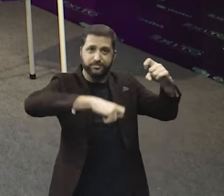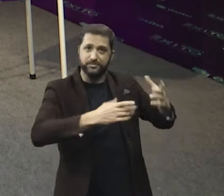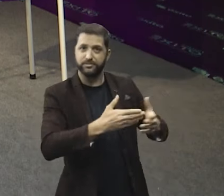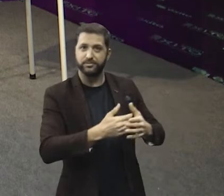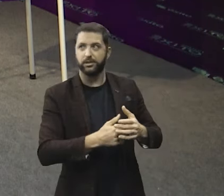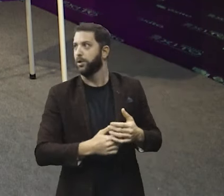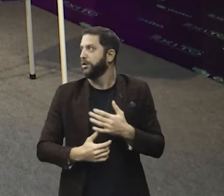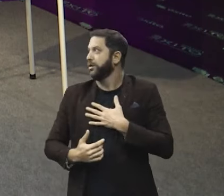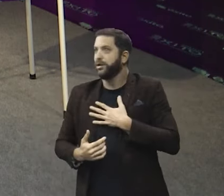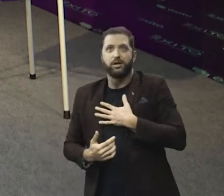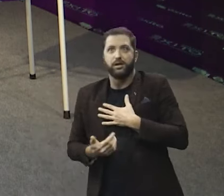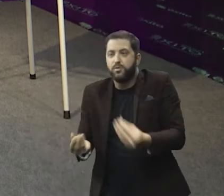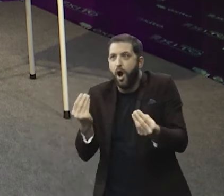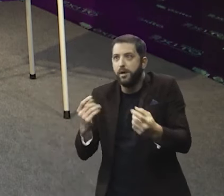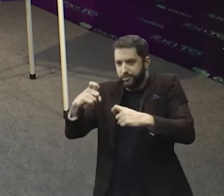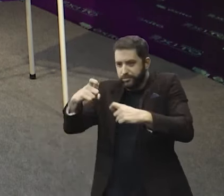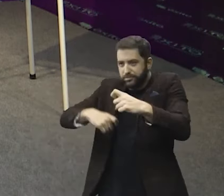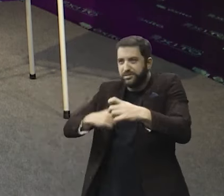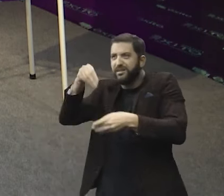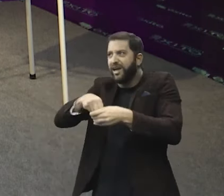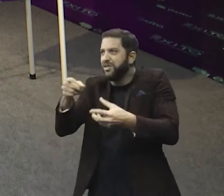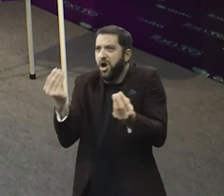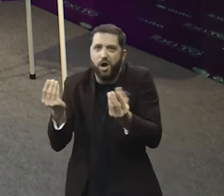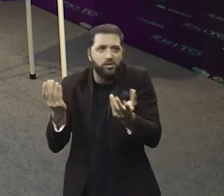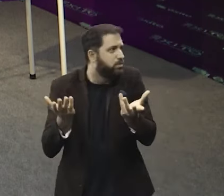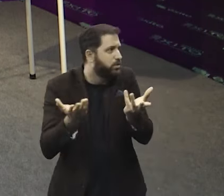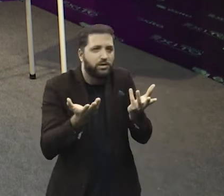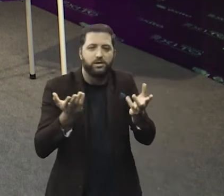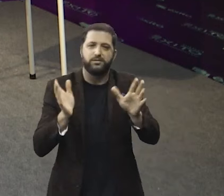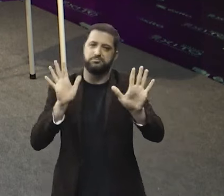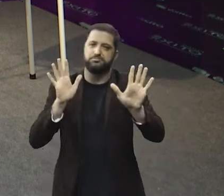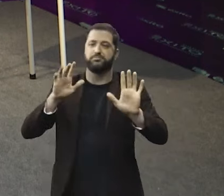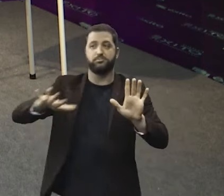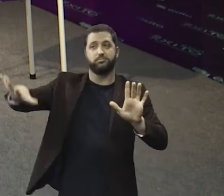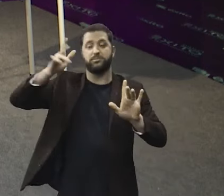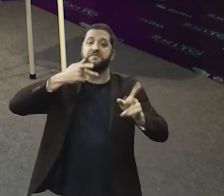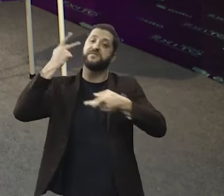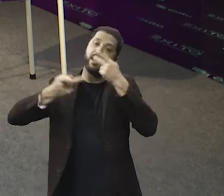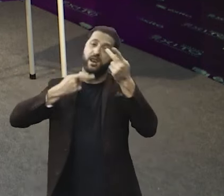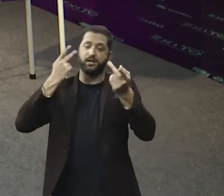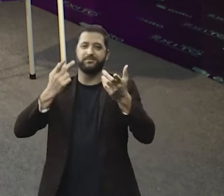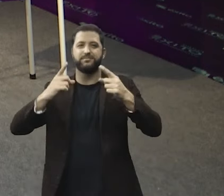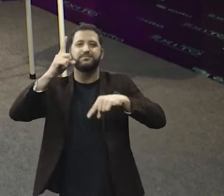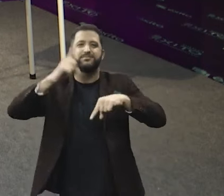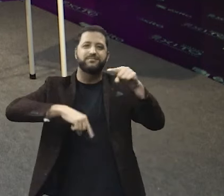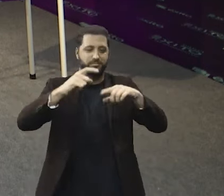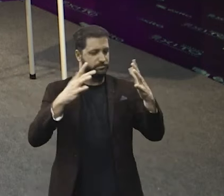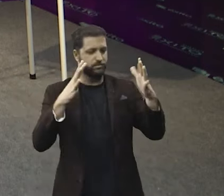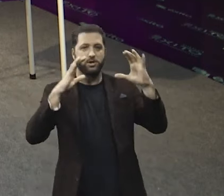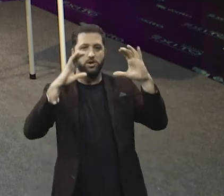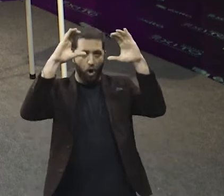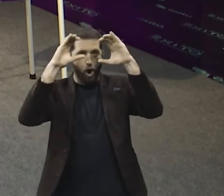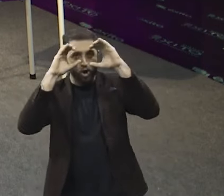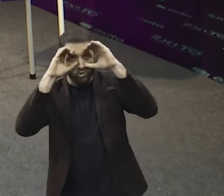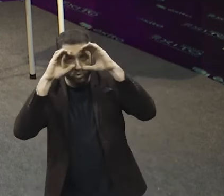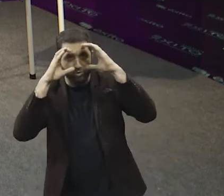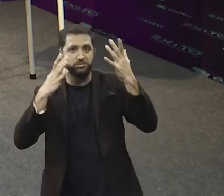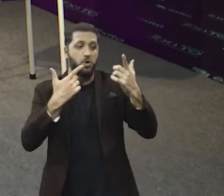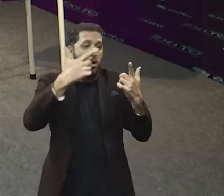como é que vai fazer o sexo no metaverso Então o que eles falam é que por meio desses equipamentos do óculos de outros